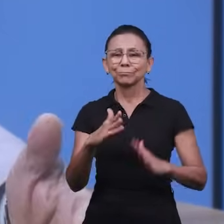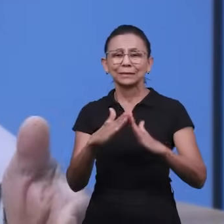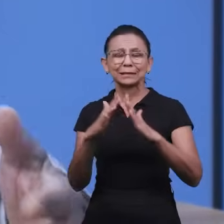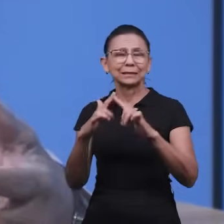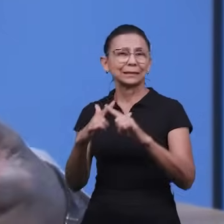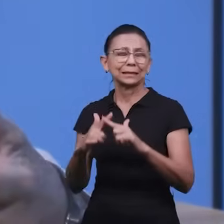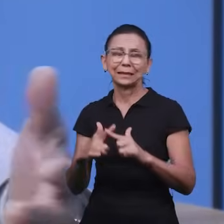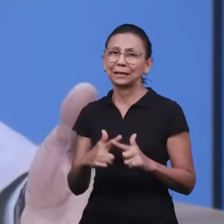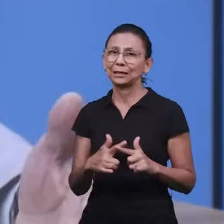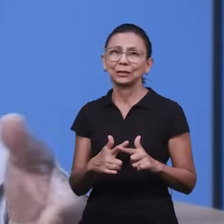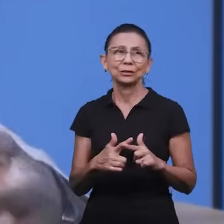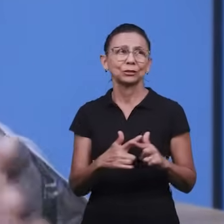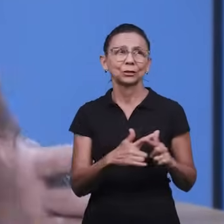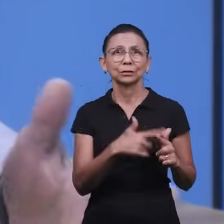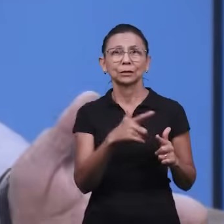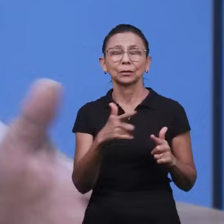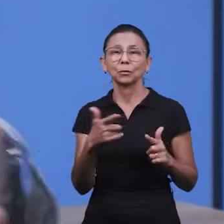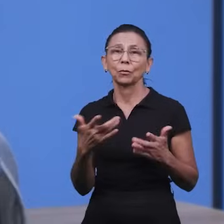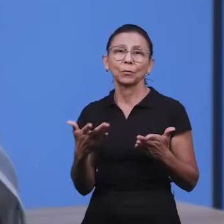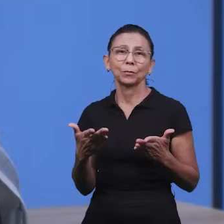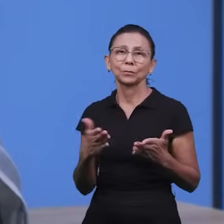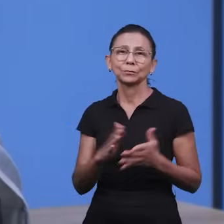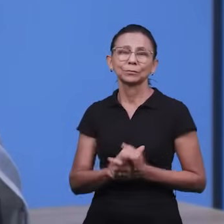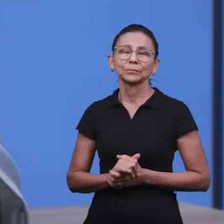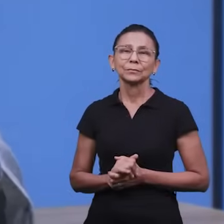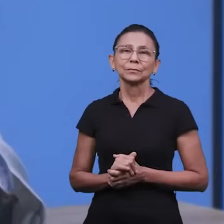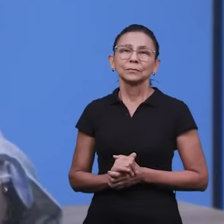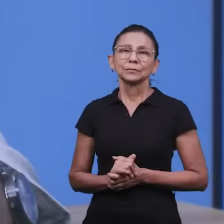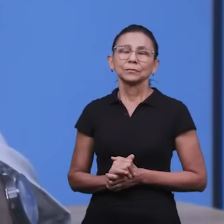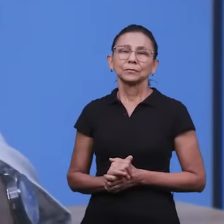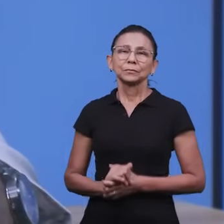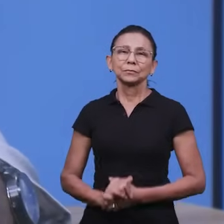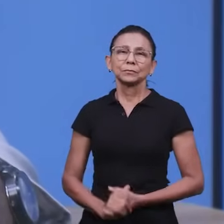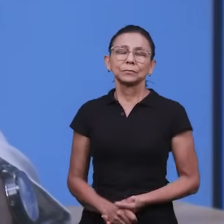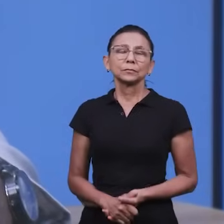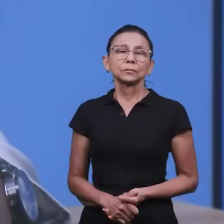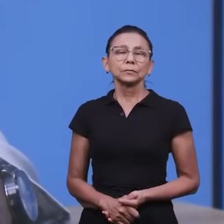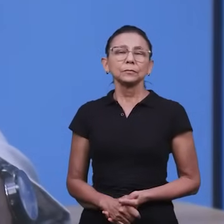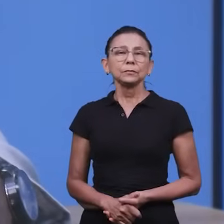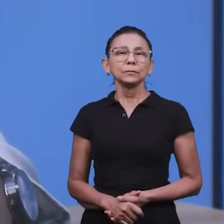de manter uma comunhão com Deus é através